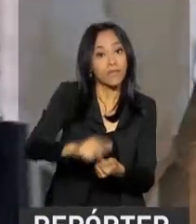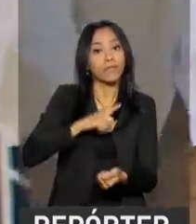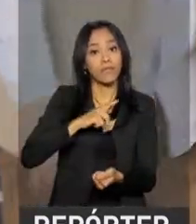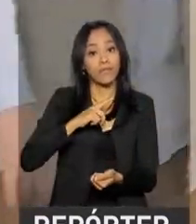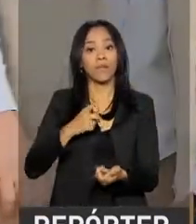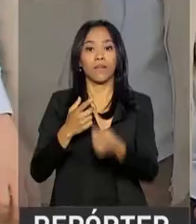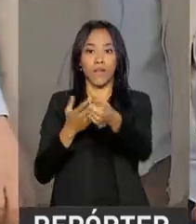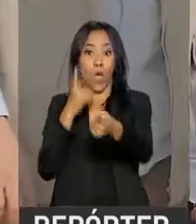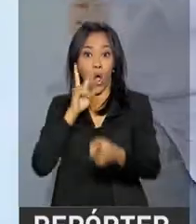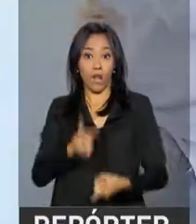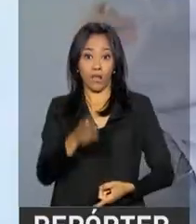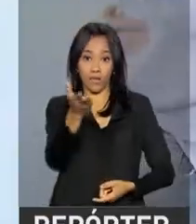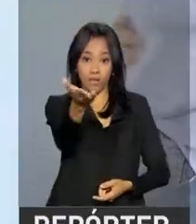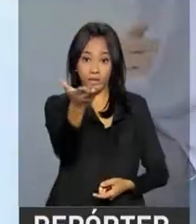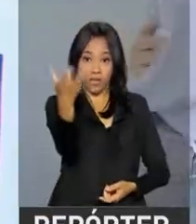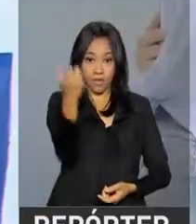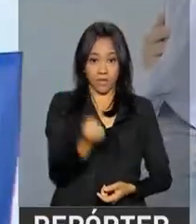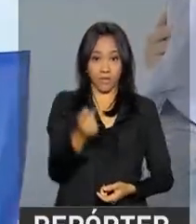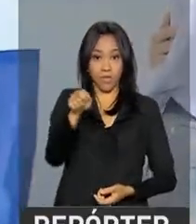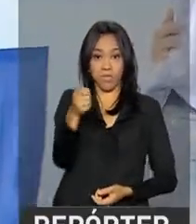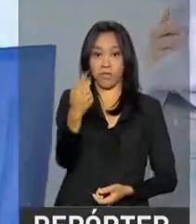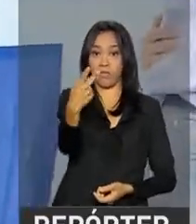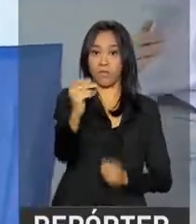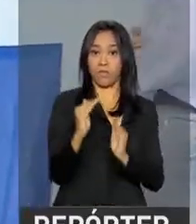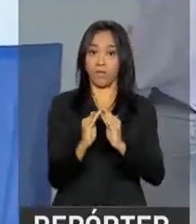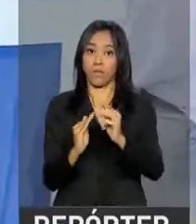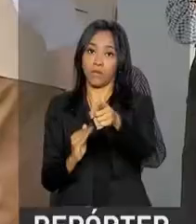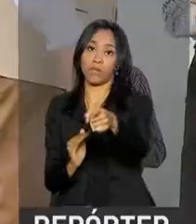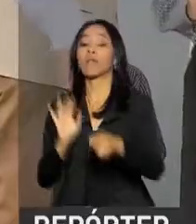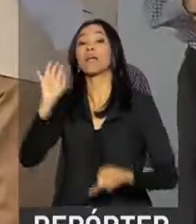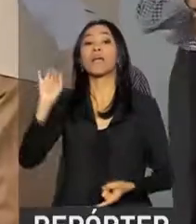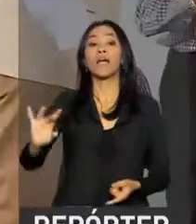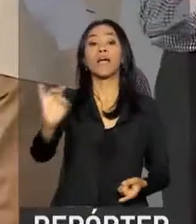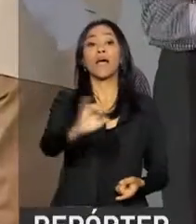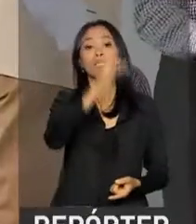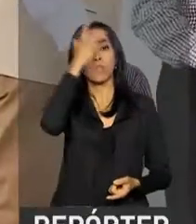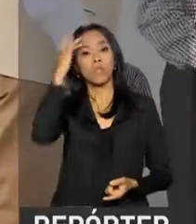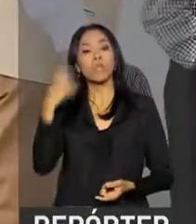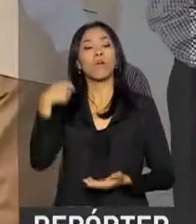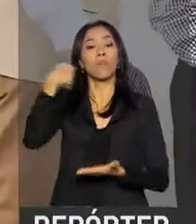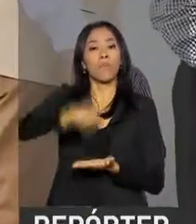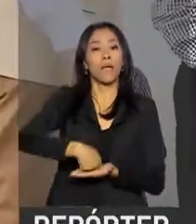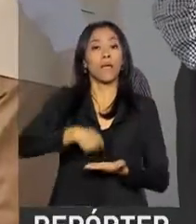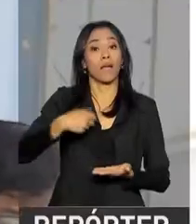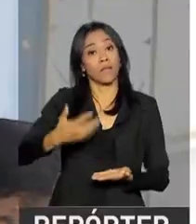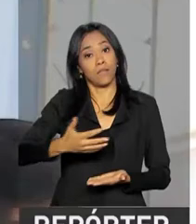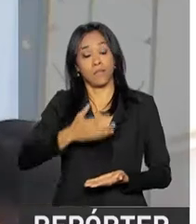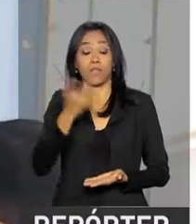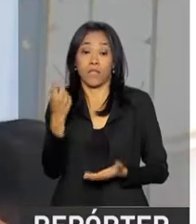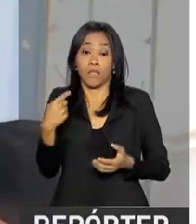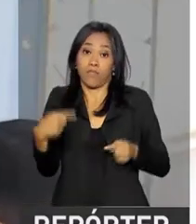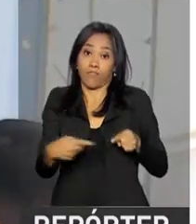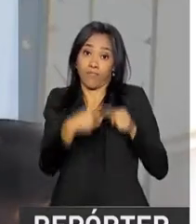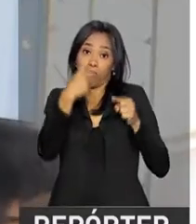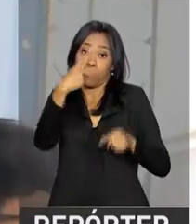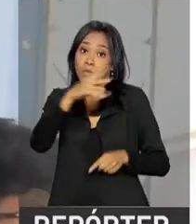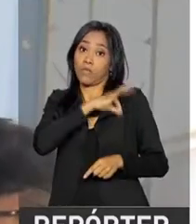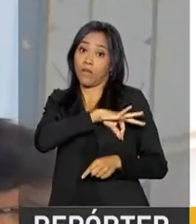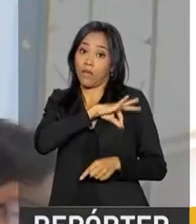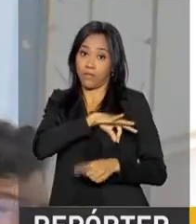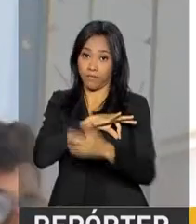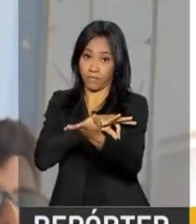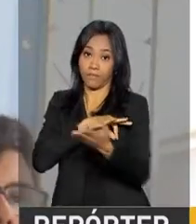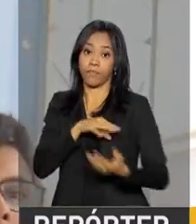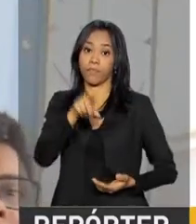Dona Maria Luísa aí, recebendo as chaves. Cada morador vai pagar de acordo com a renda. As pessoas vão pagar,